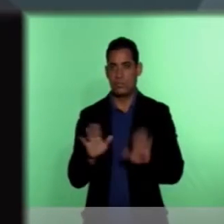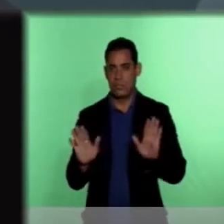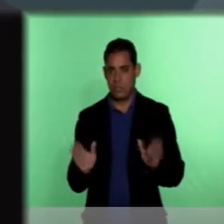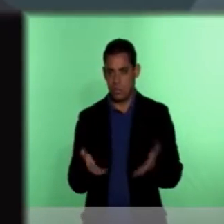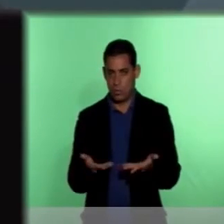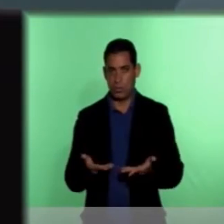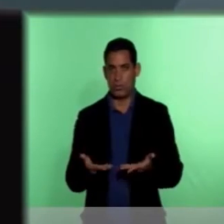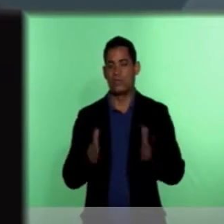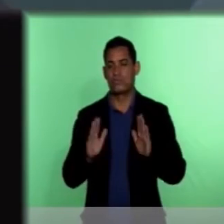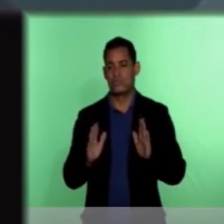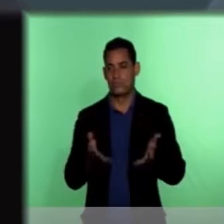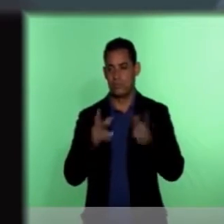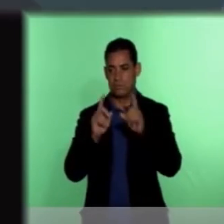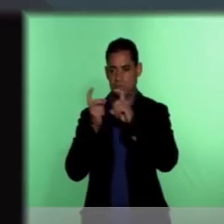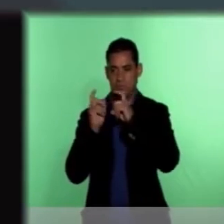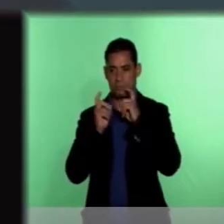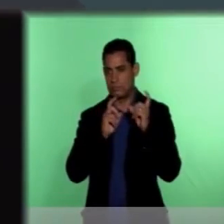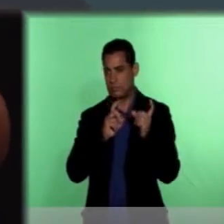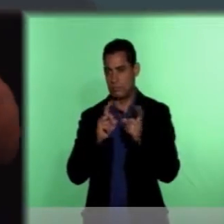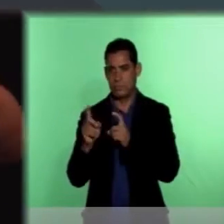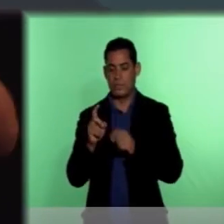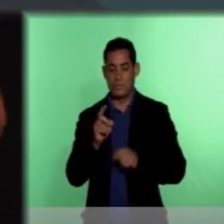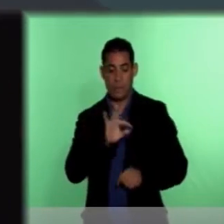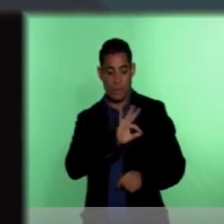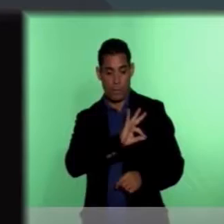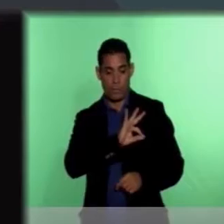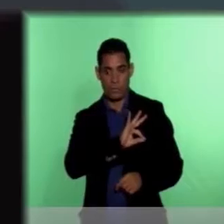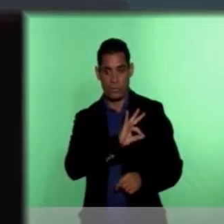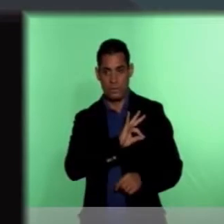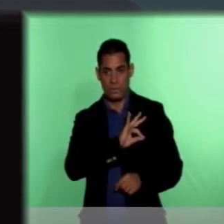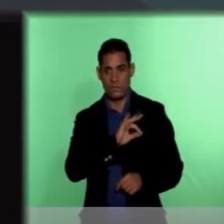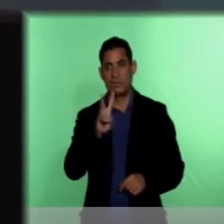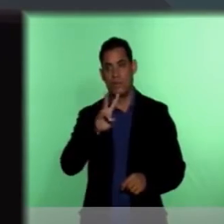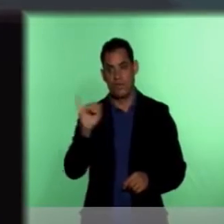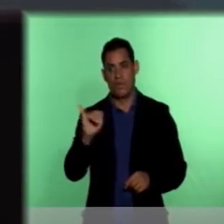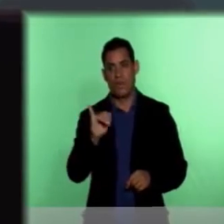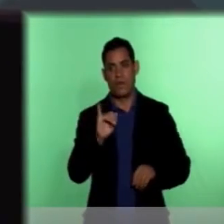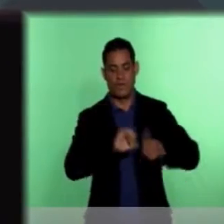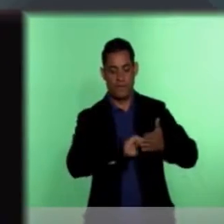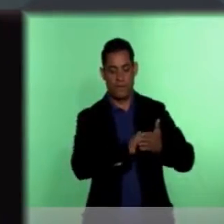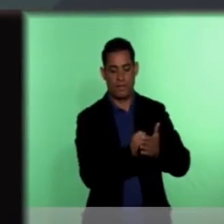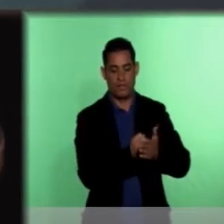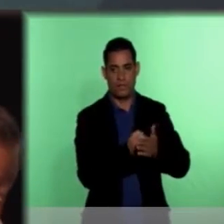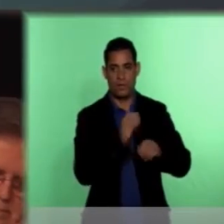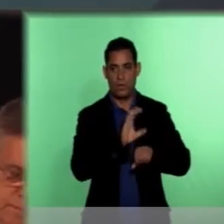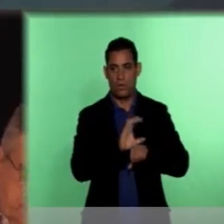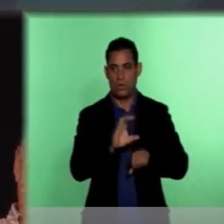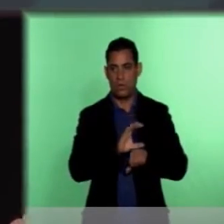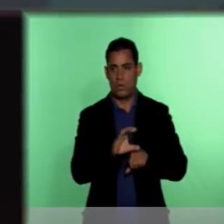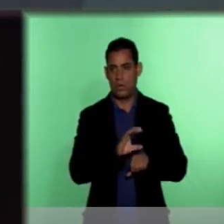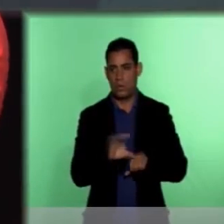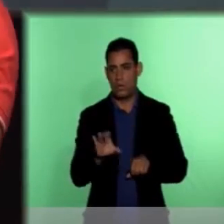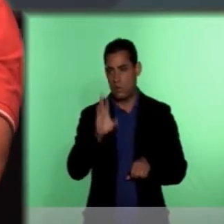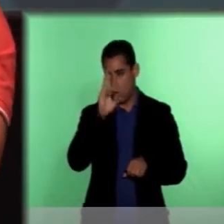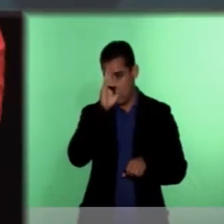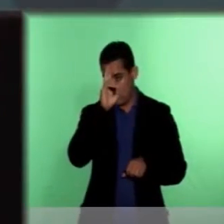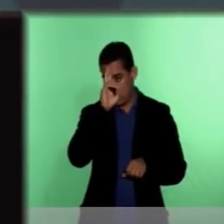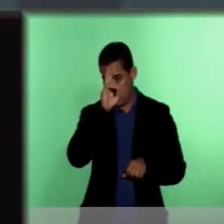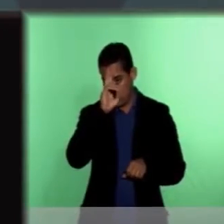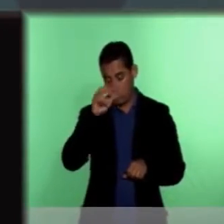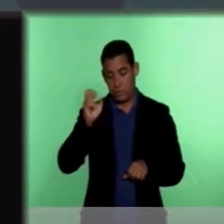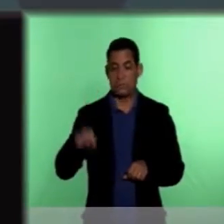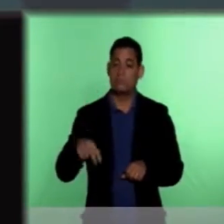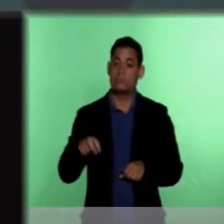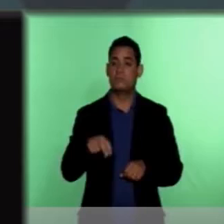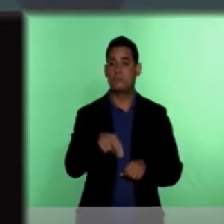dá para ter punição, a polícia vai fechar os cursinhos. Então, por exemplo, eu quando acordei meia-noite e fui andar na